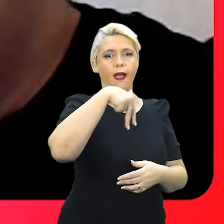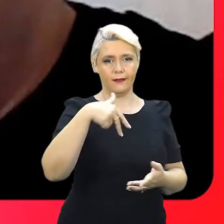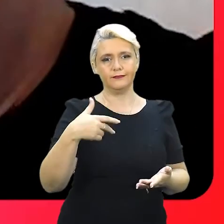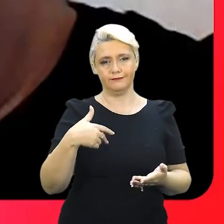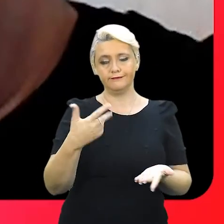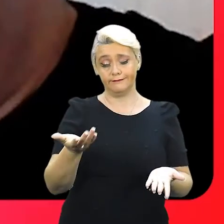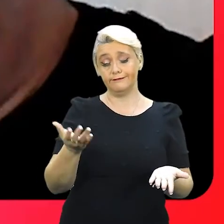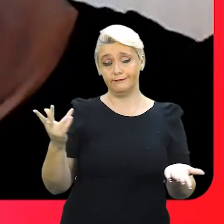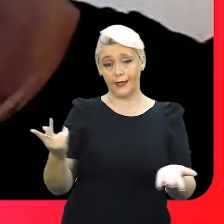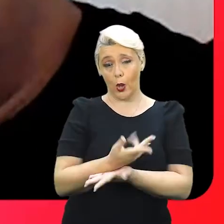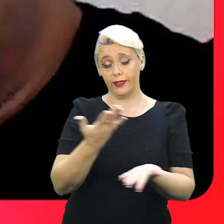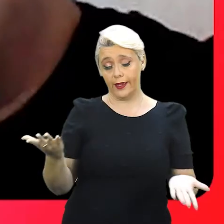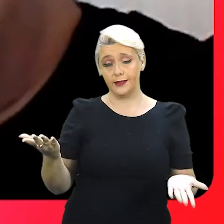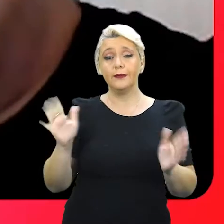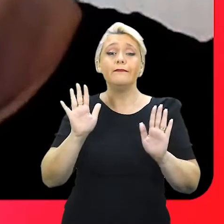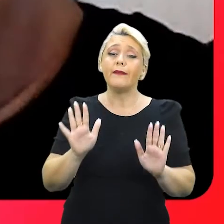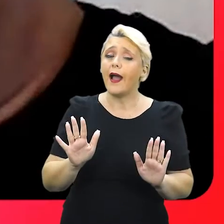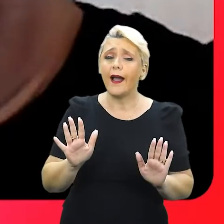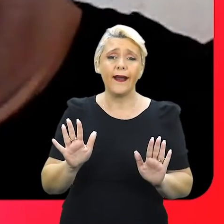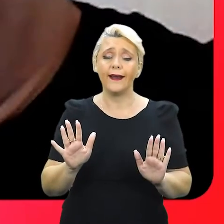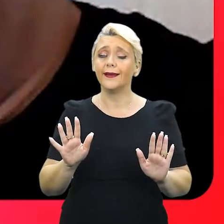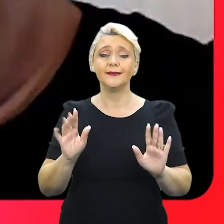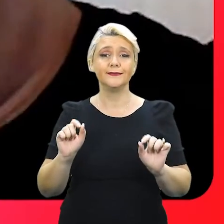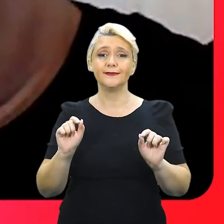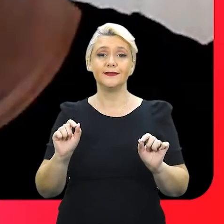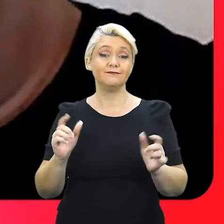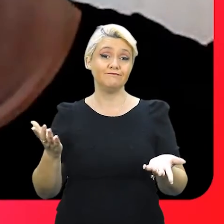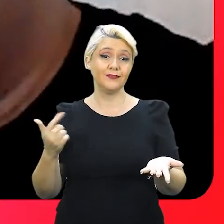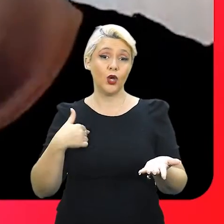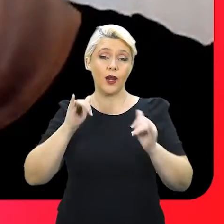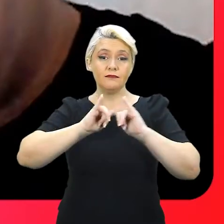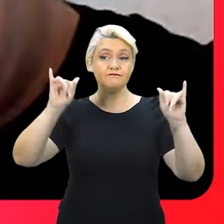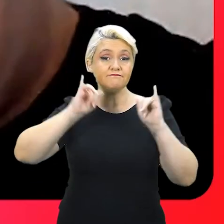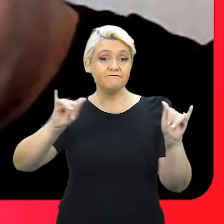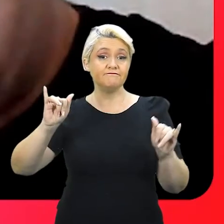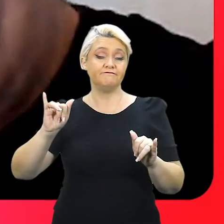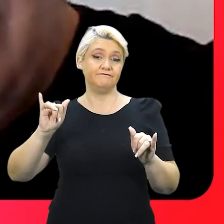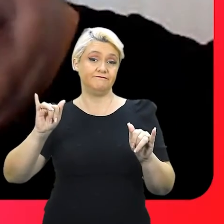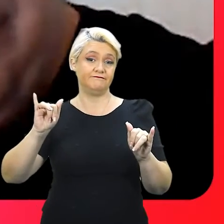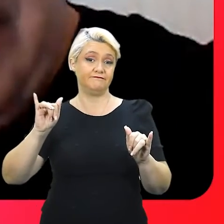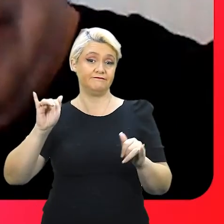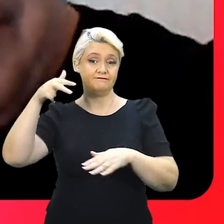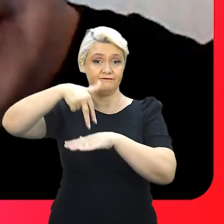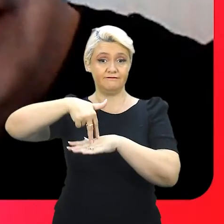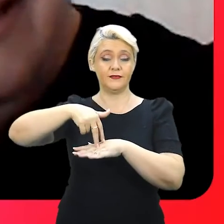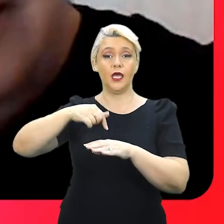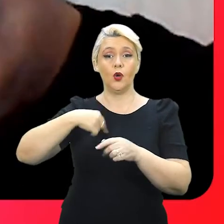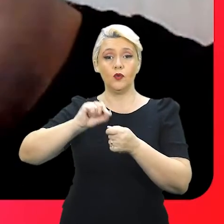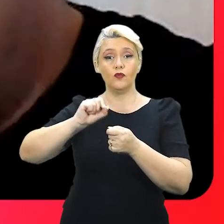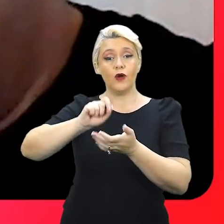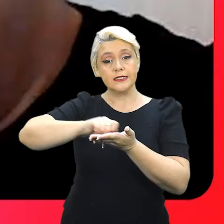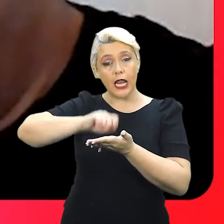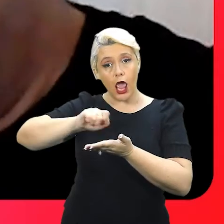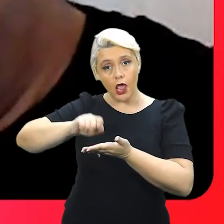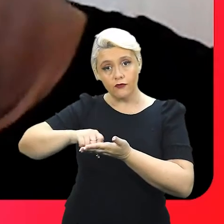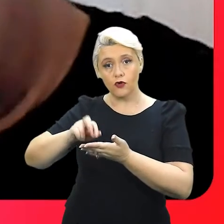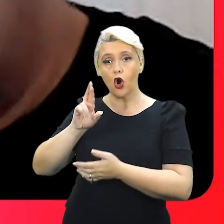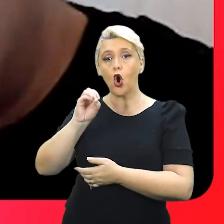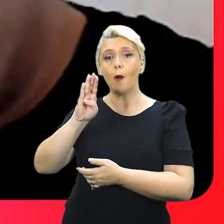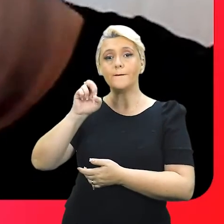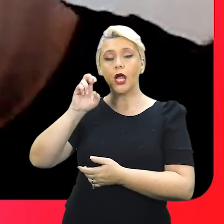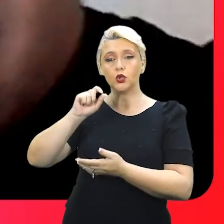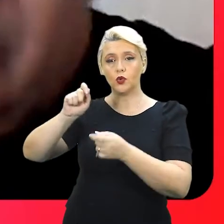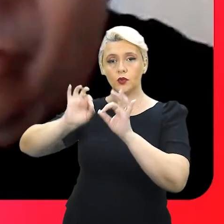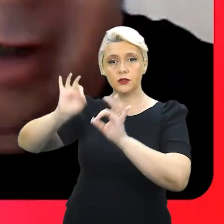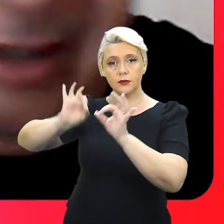Mas, de resto, eu para fazer pronunciamento que o Roberto prepara para mim, eu escolho o